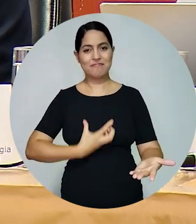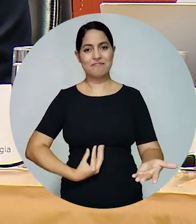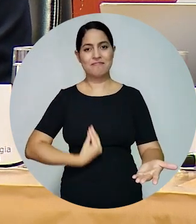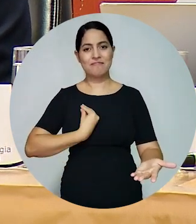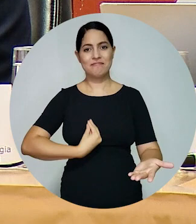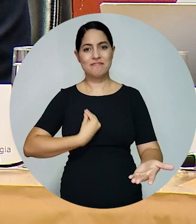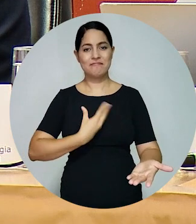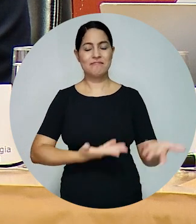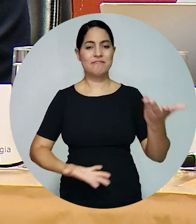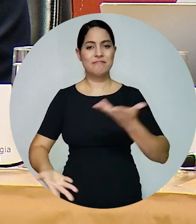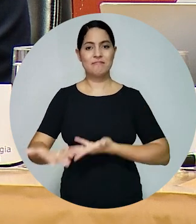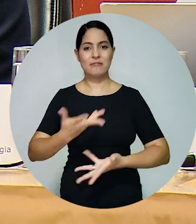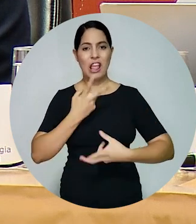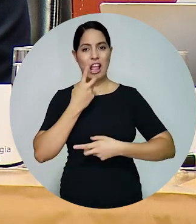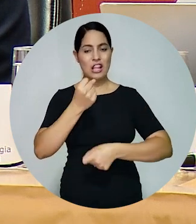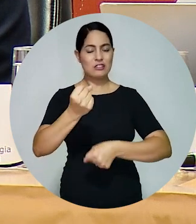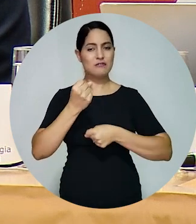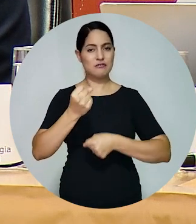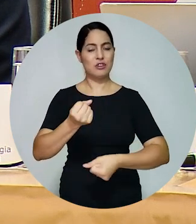desta